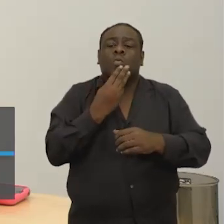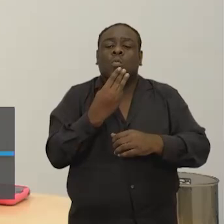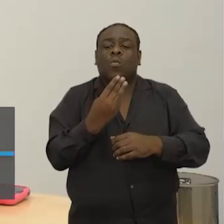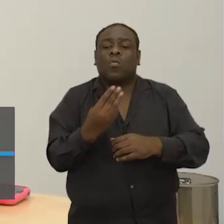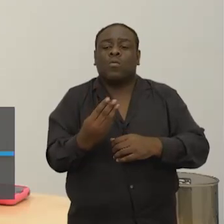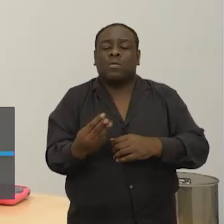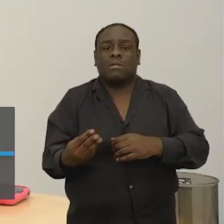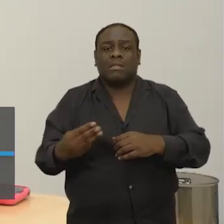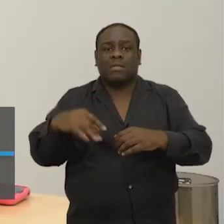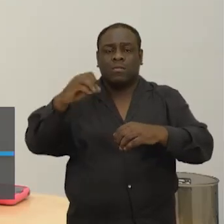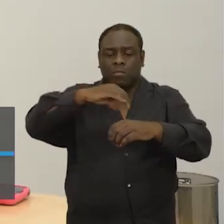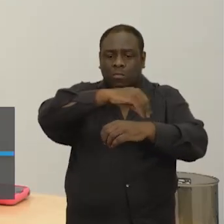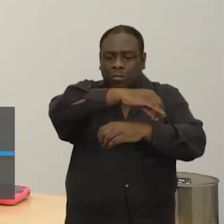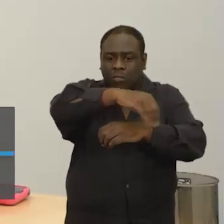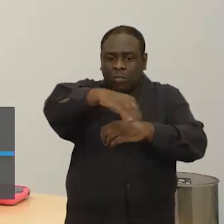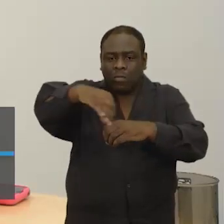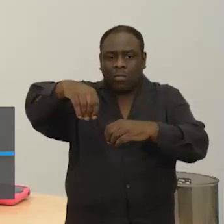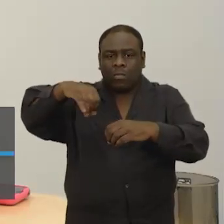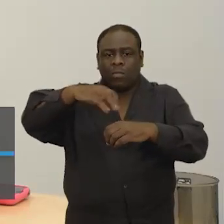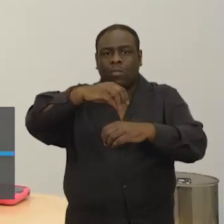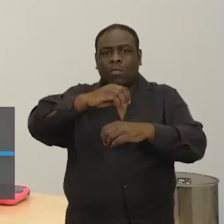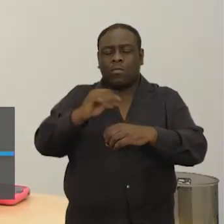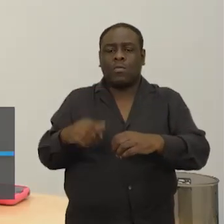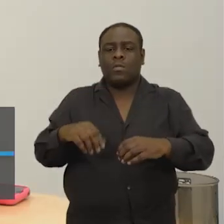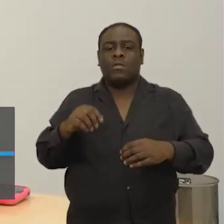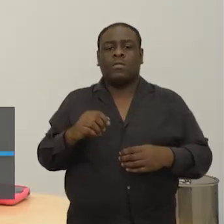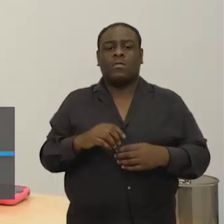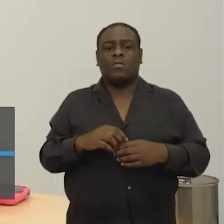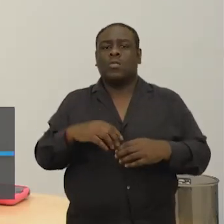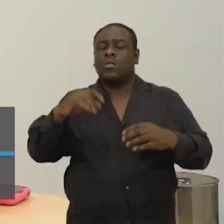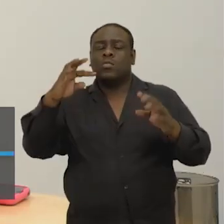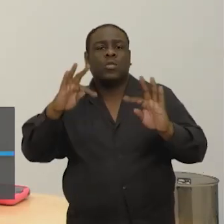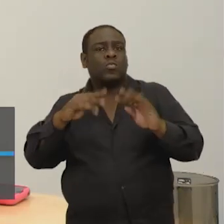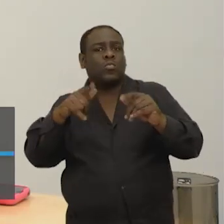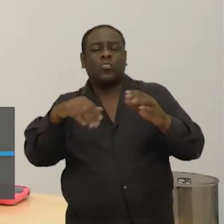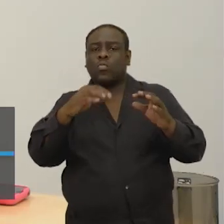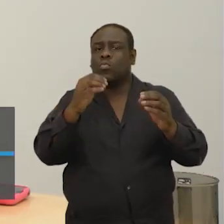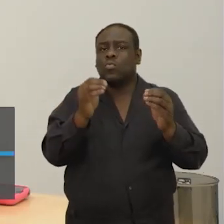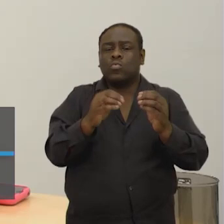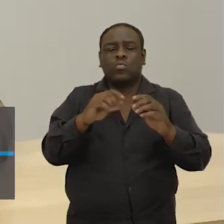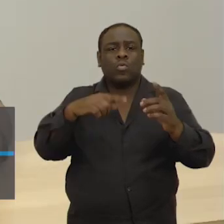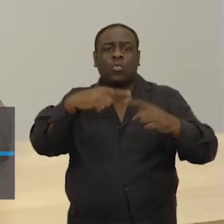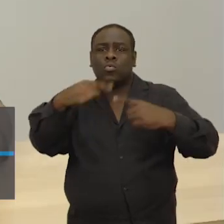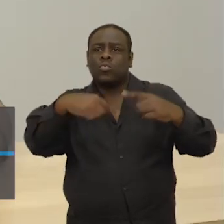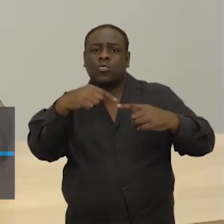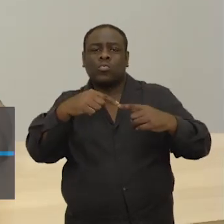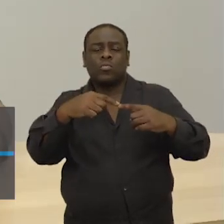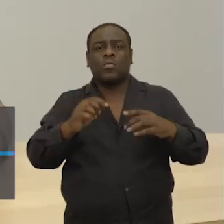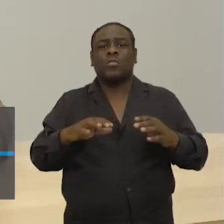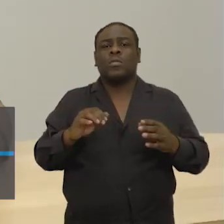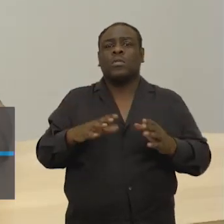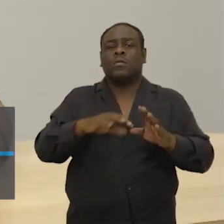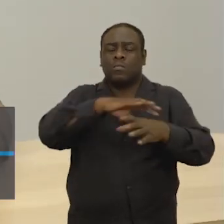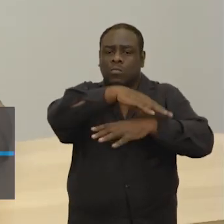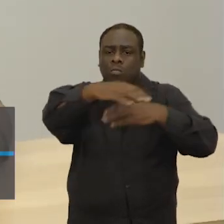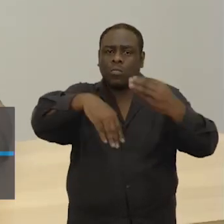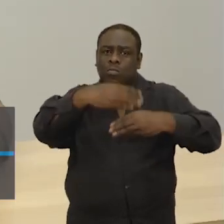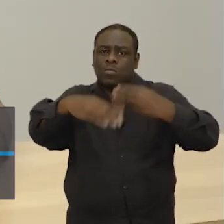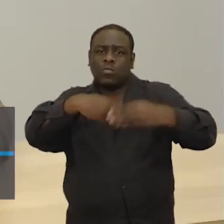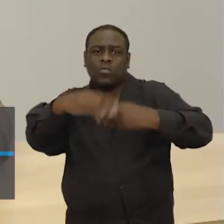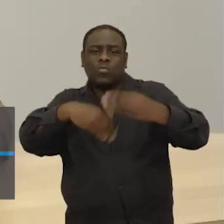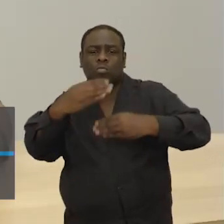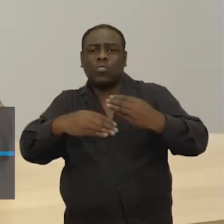nome popular, né? Coloral, açafrão, tantos outros. Então a gente trabalha muito essas misturas, já é da